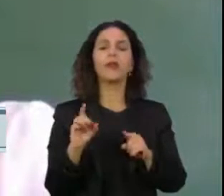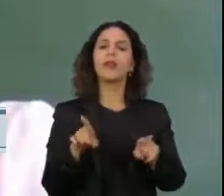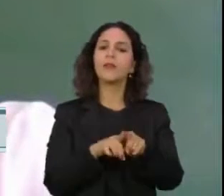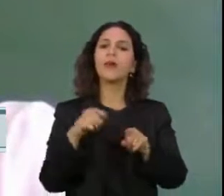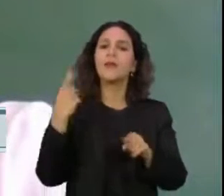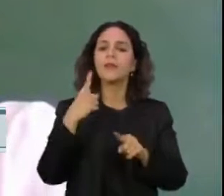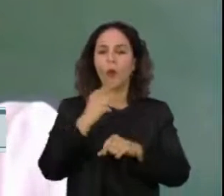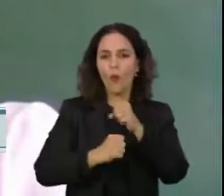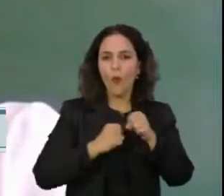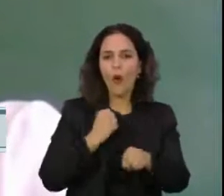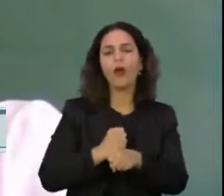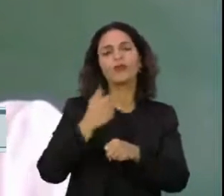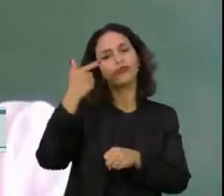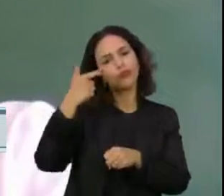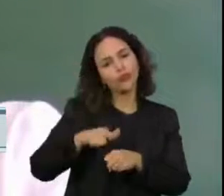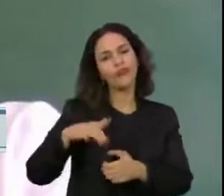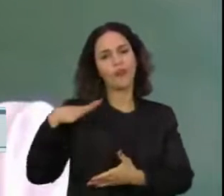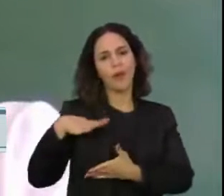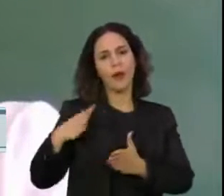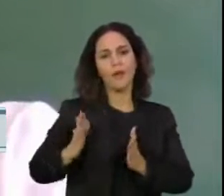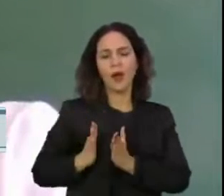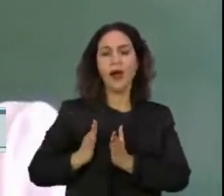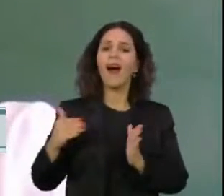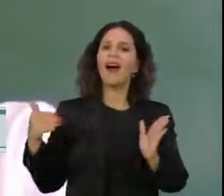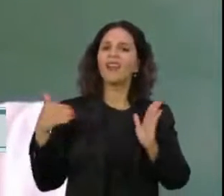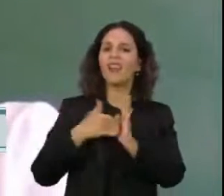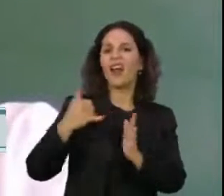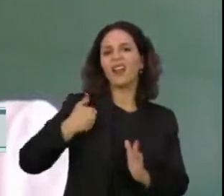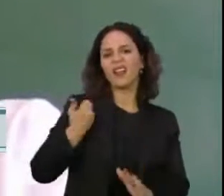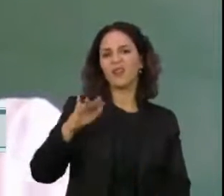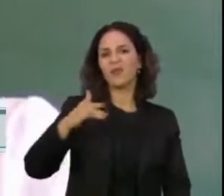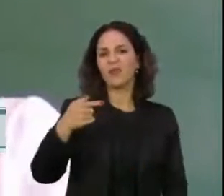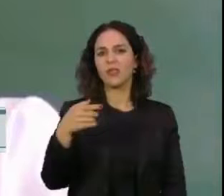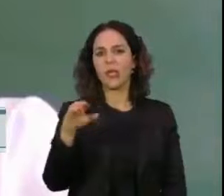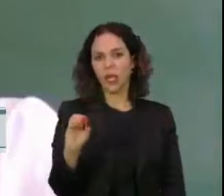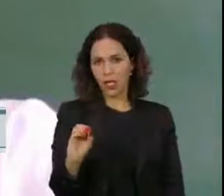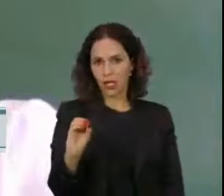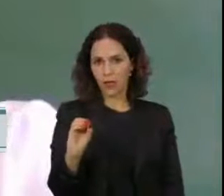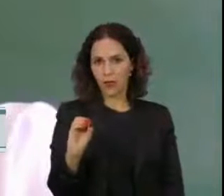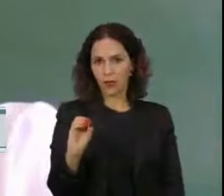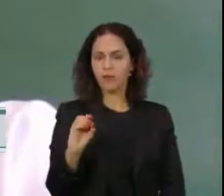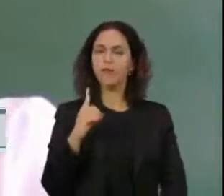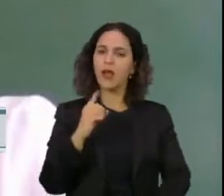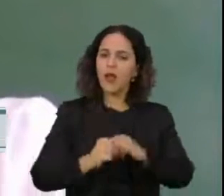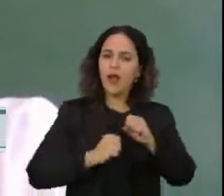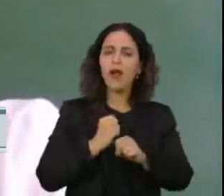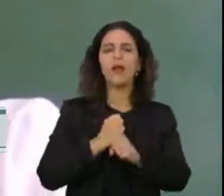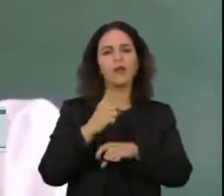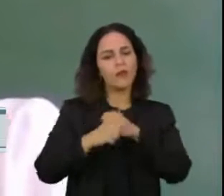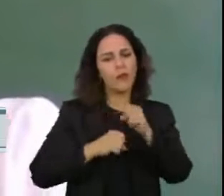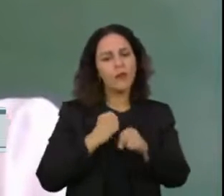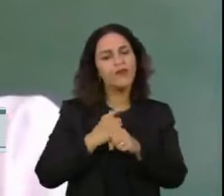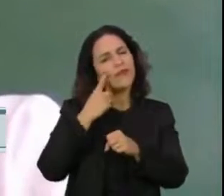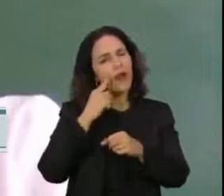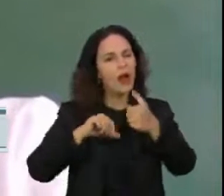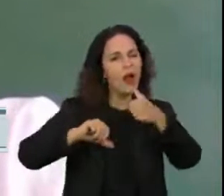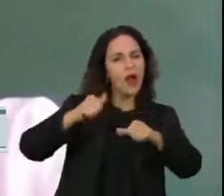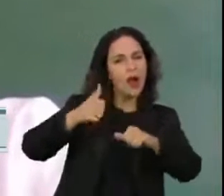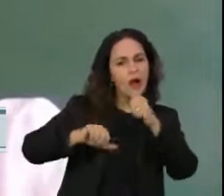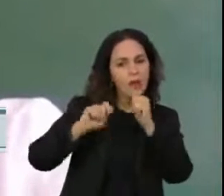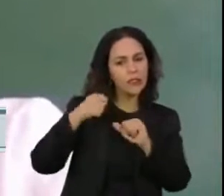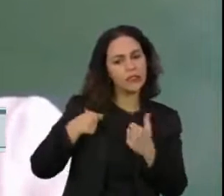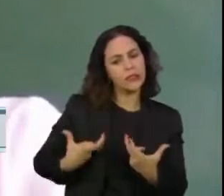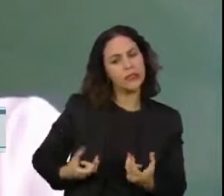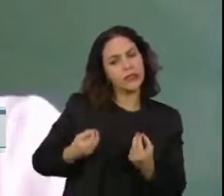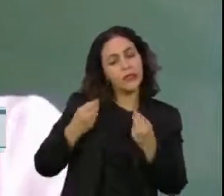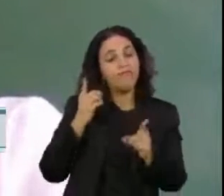repetida anualmente, até por volta dos 70 anos. E ali nós vamos avaliar os riscos de detecção